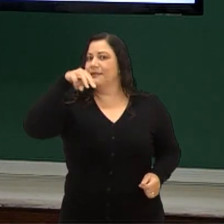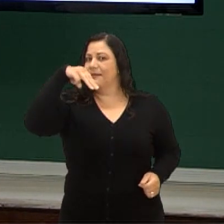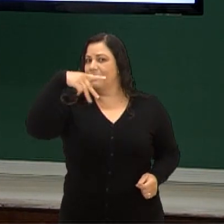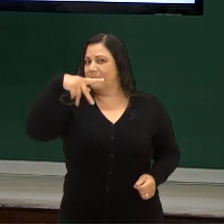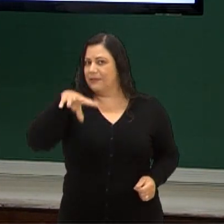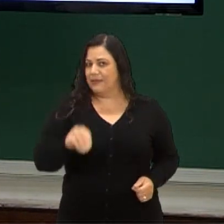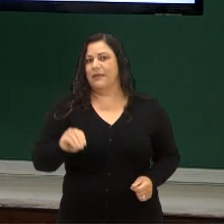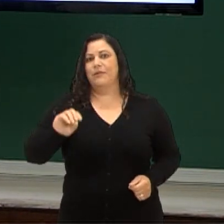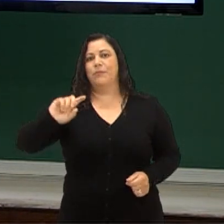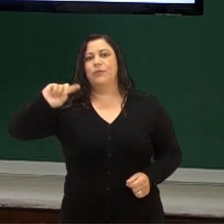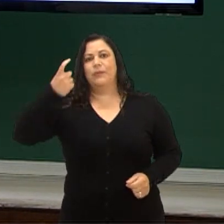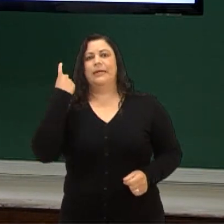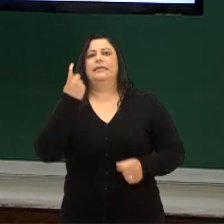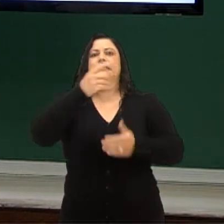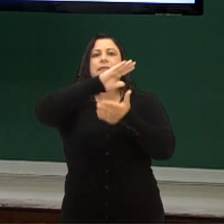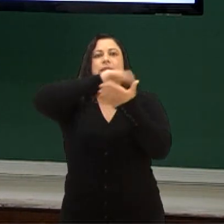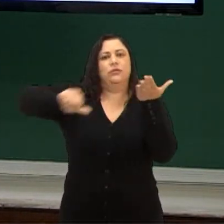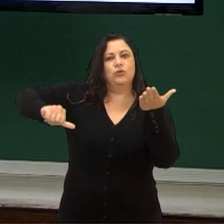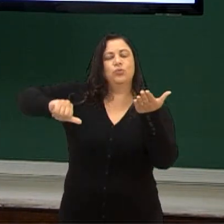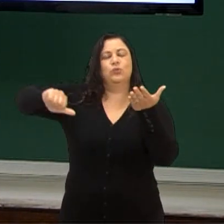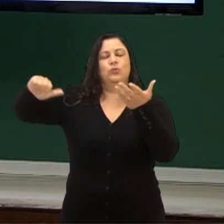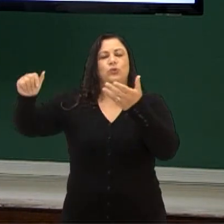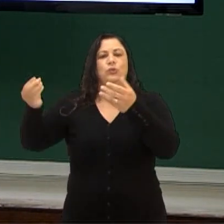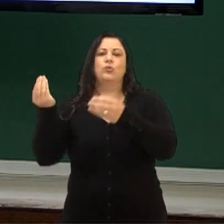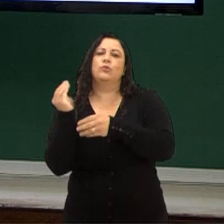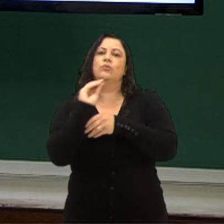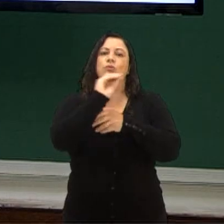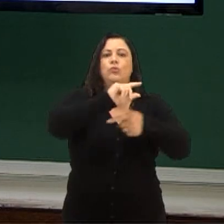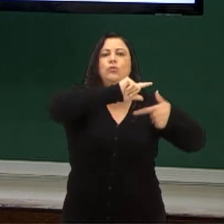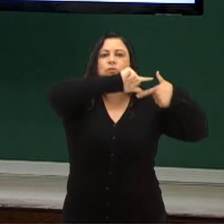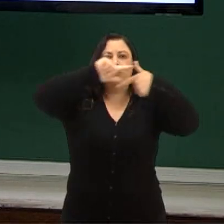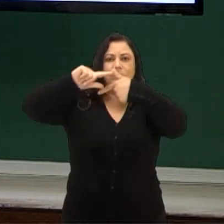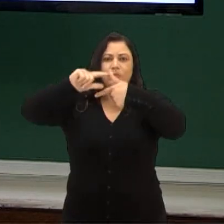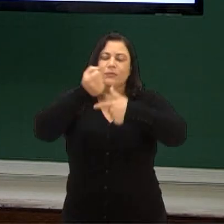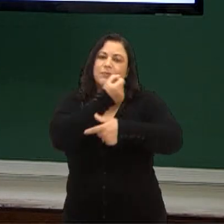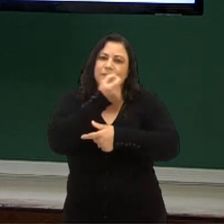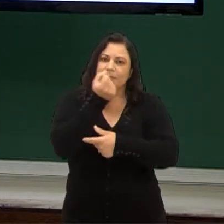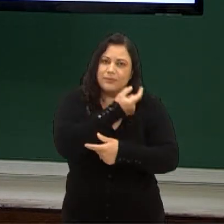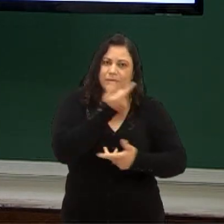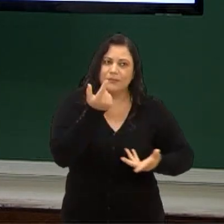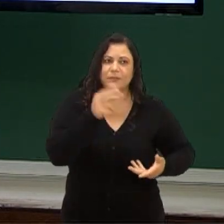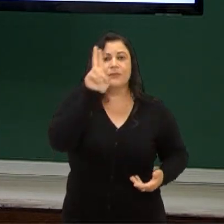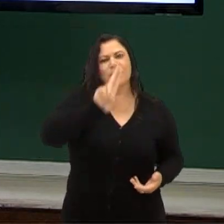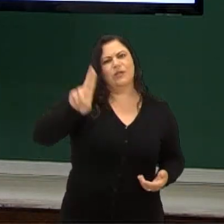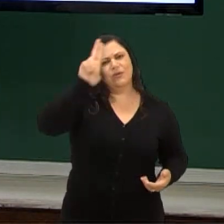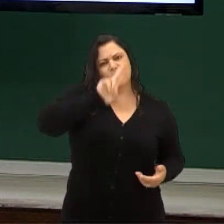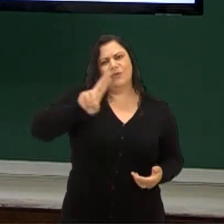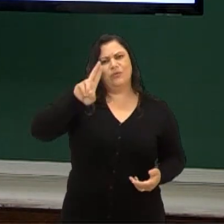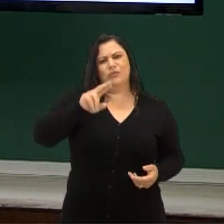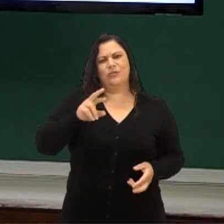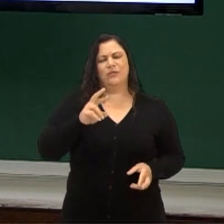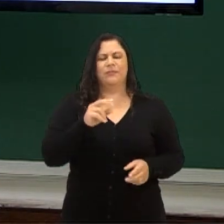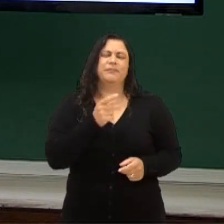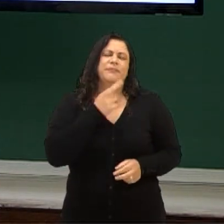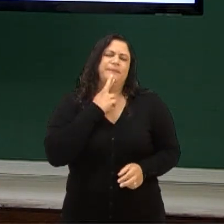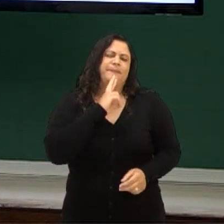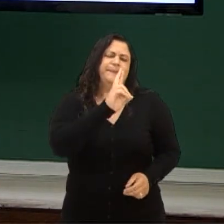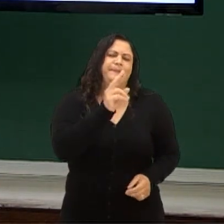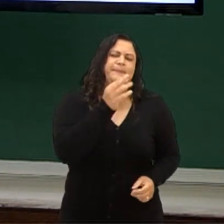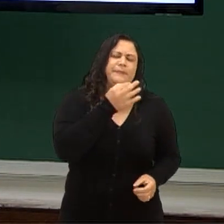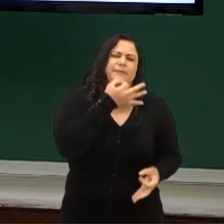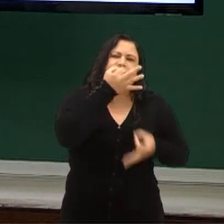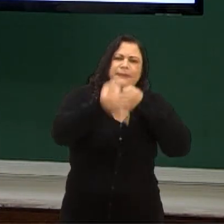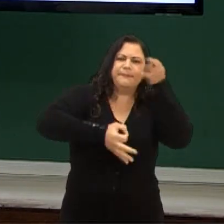nós entendermos aqui. É usada normalmente para criticar uma ação, uma coisa ou uma pessoa. Ela é usada